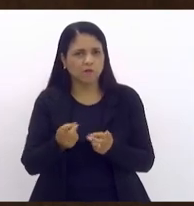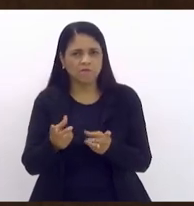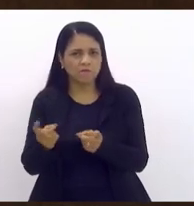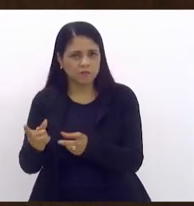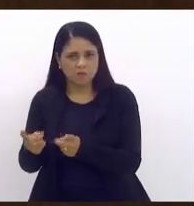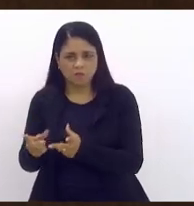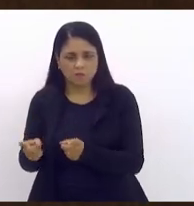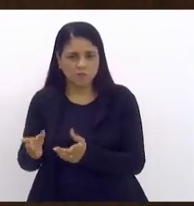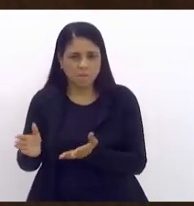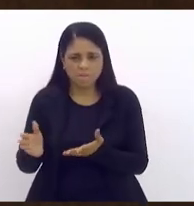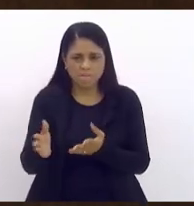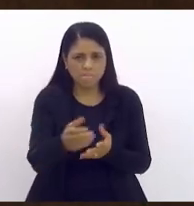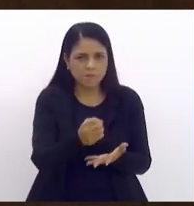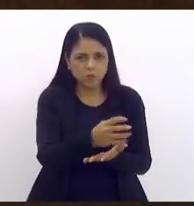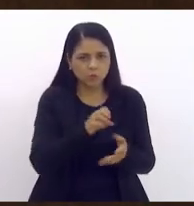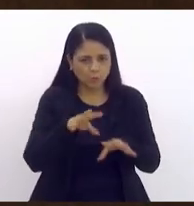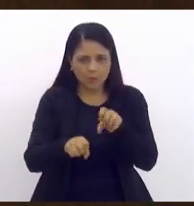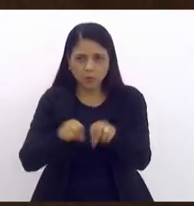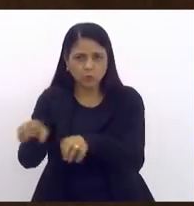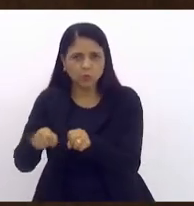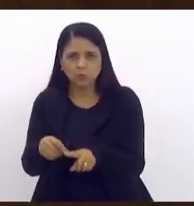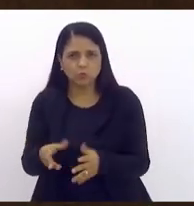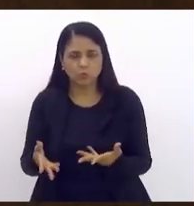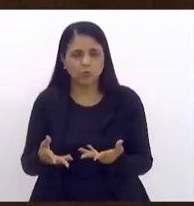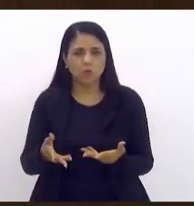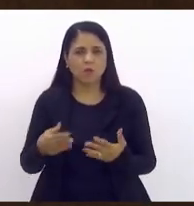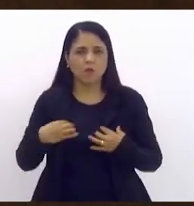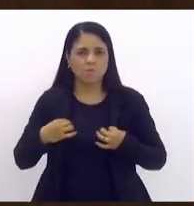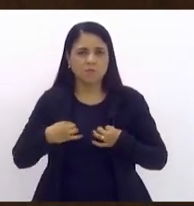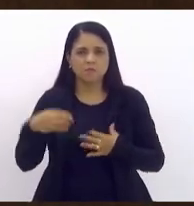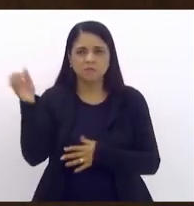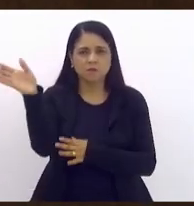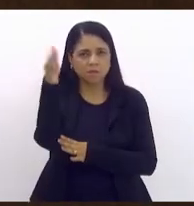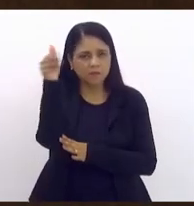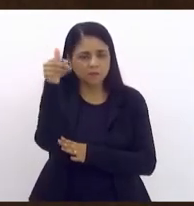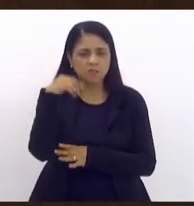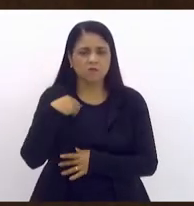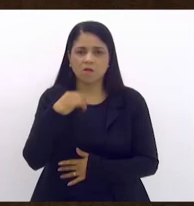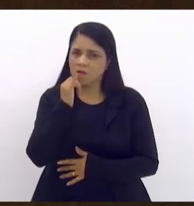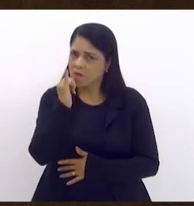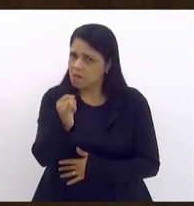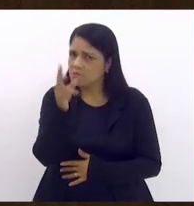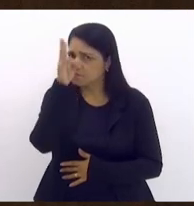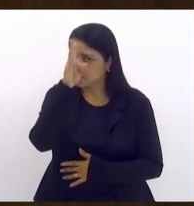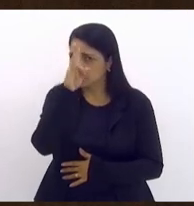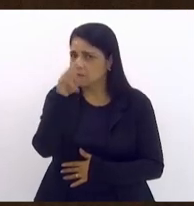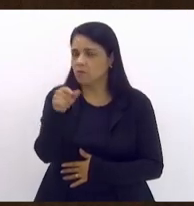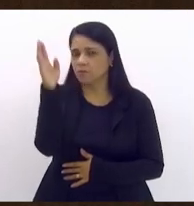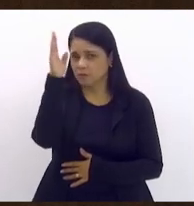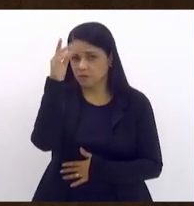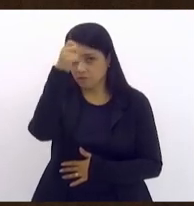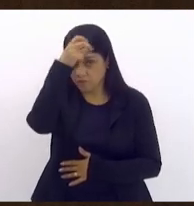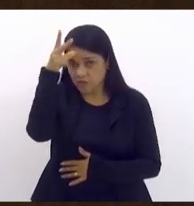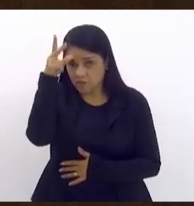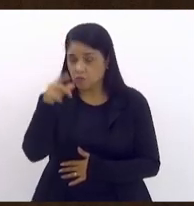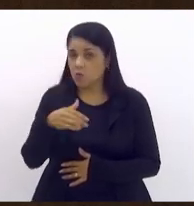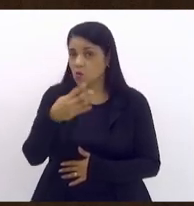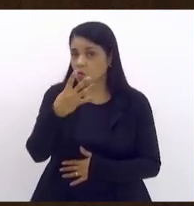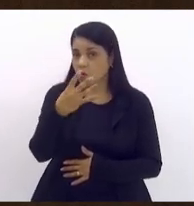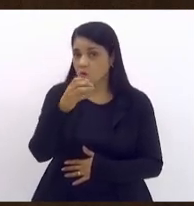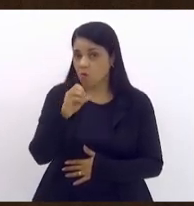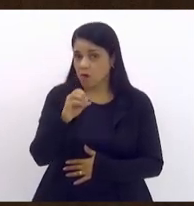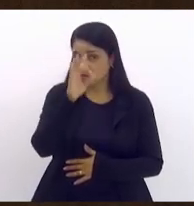como camisa do Brasil. Queria lembrar o prefeito Eduardo Paes que mais de 40%